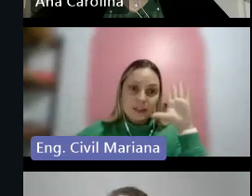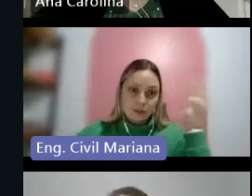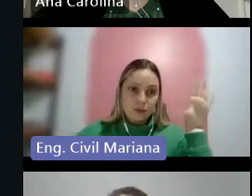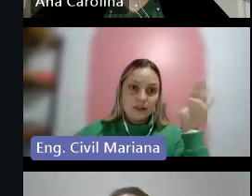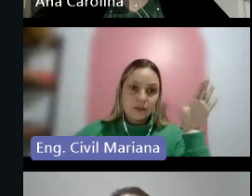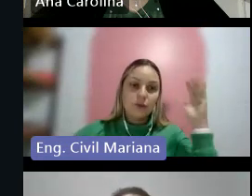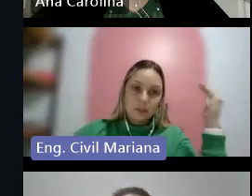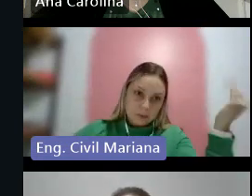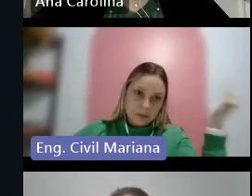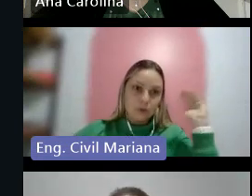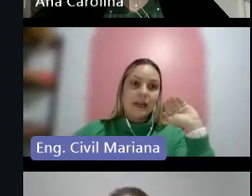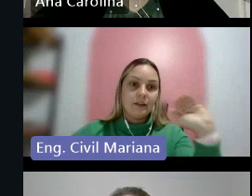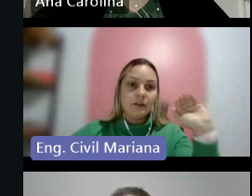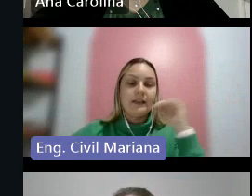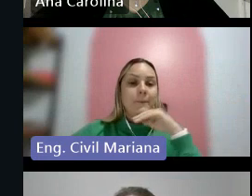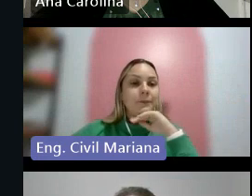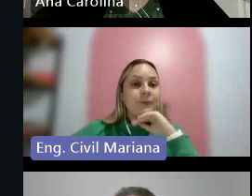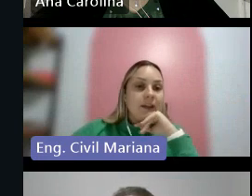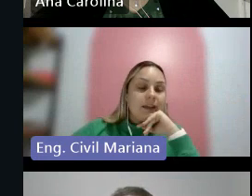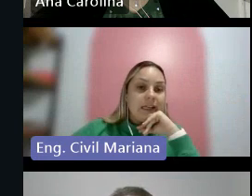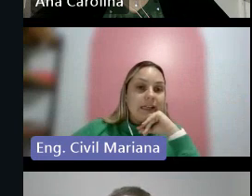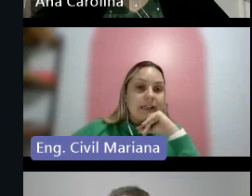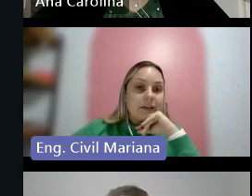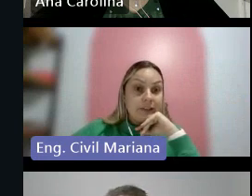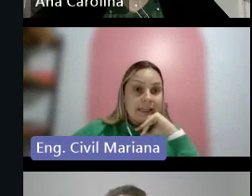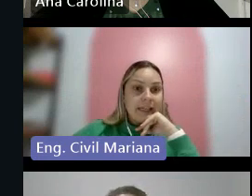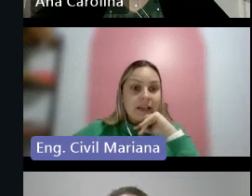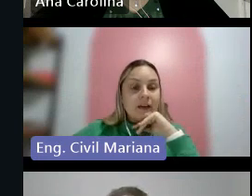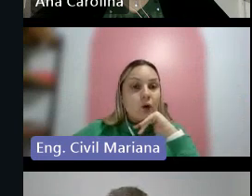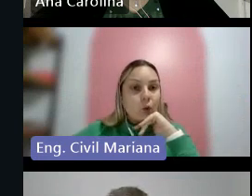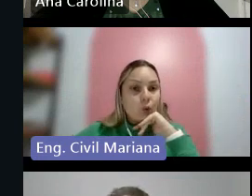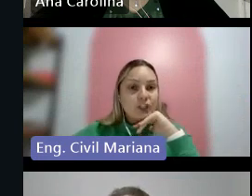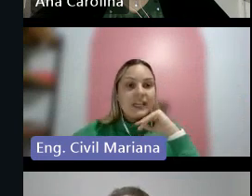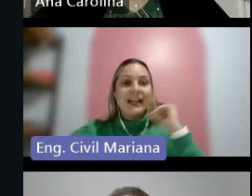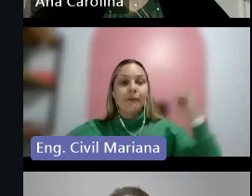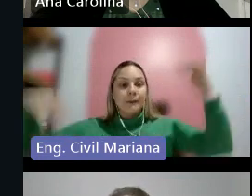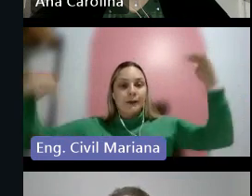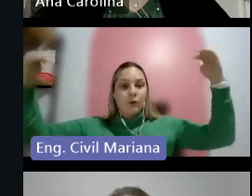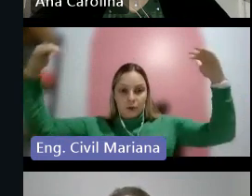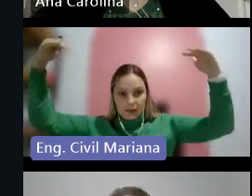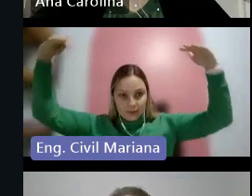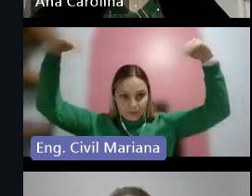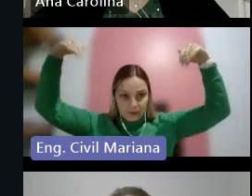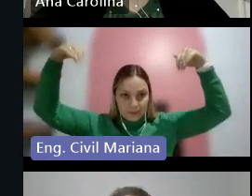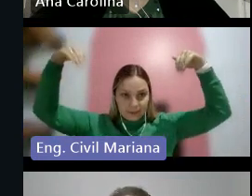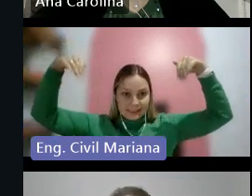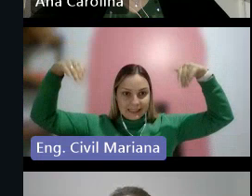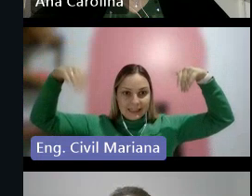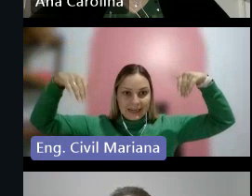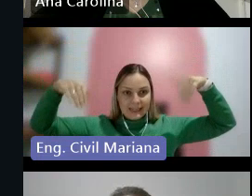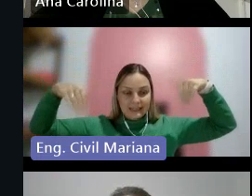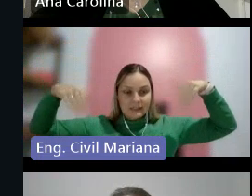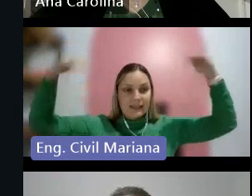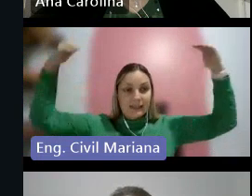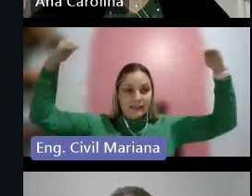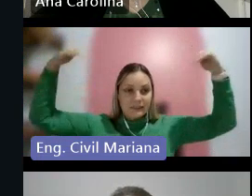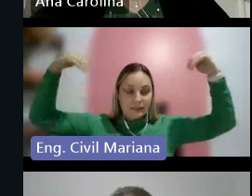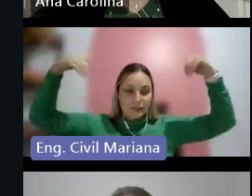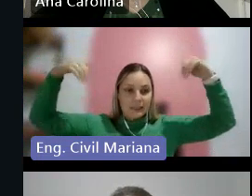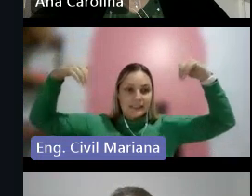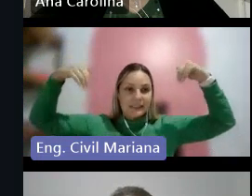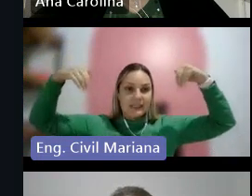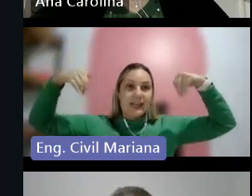junção entre as duas estruturas, pré-moldado e alvenaria, hoje a água percola pelas laterais, então